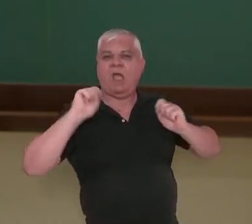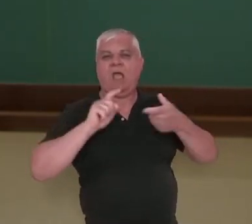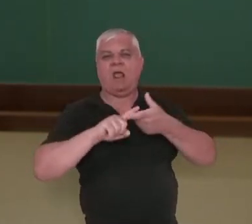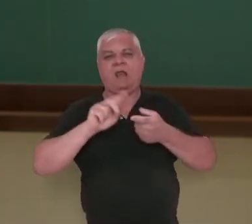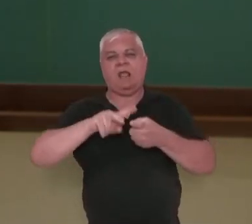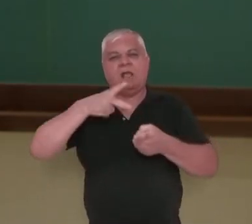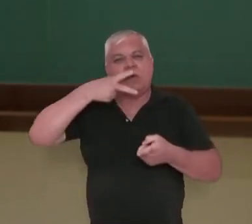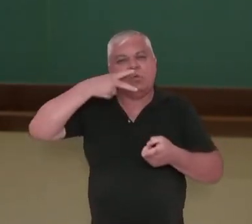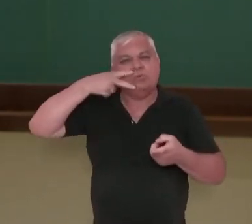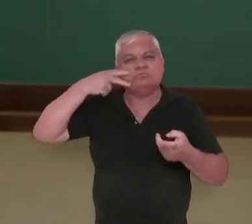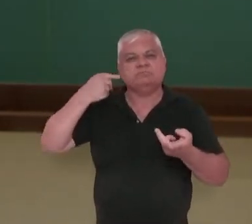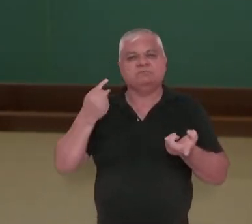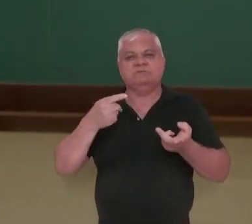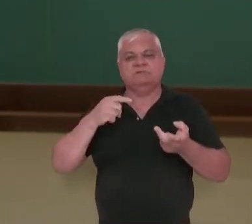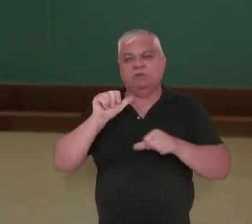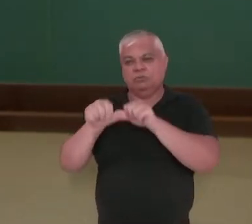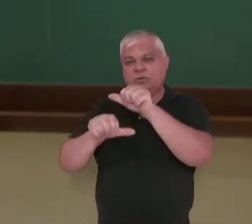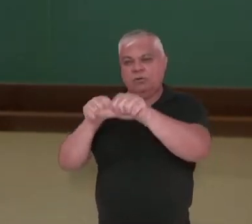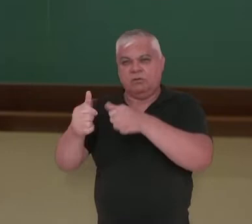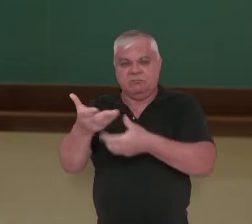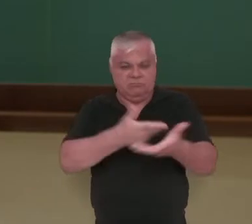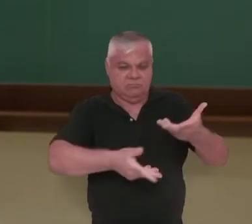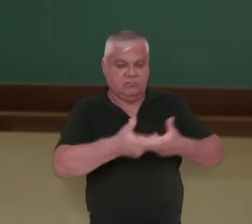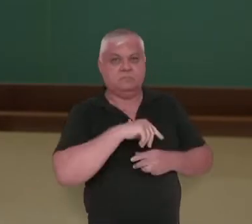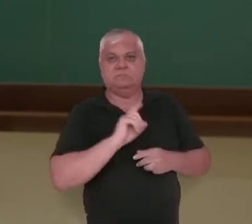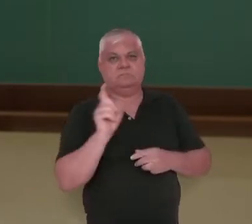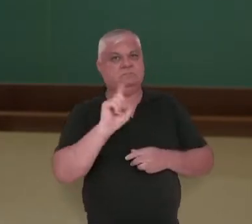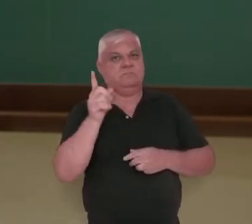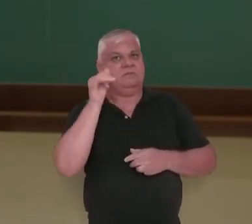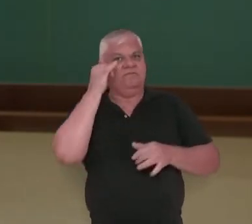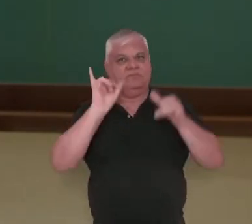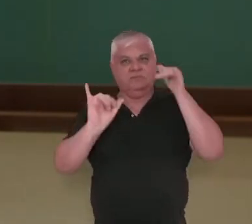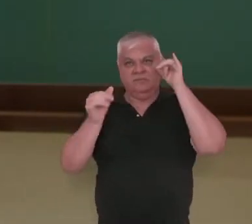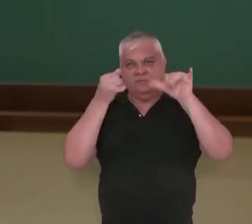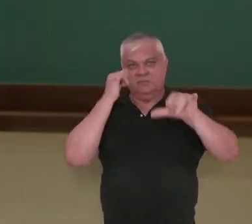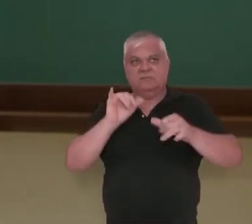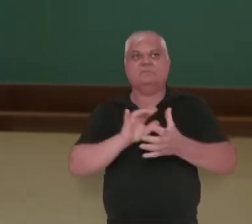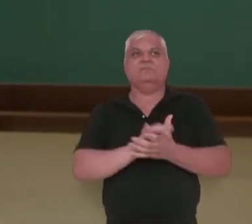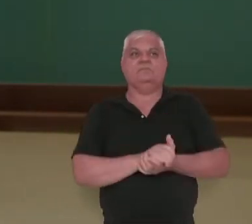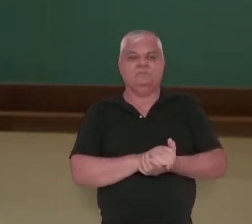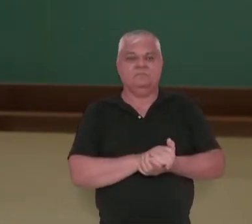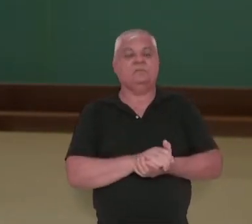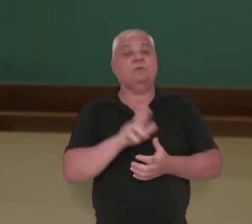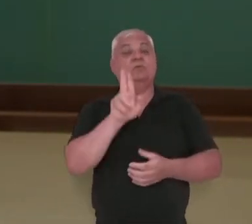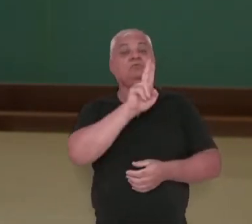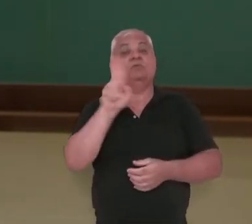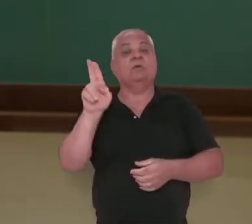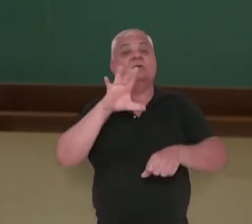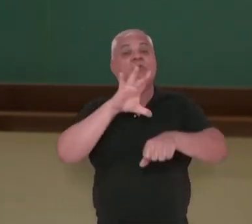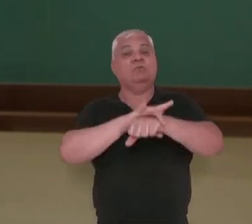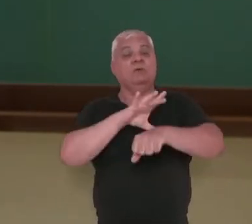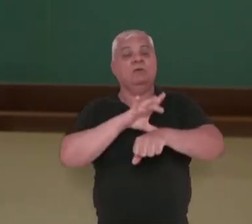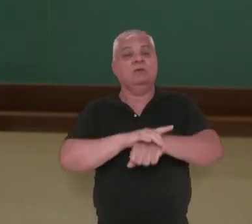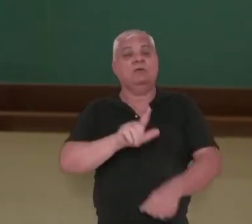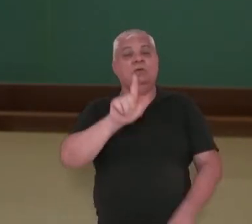íntimas também, ok? Muito bem, minha gente. Então, nós falamos da